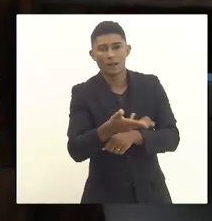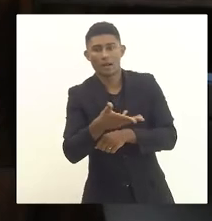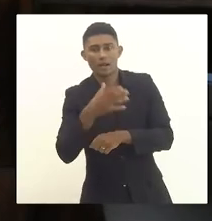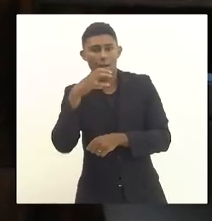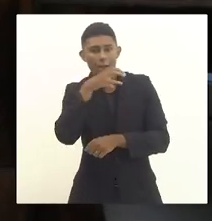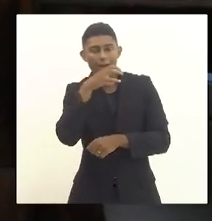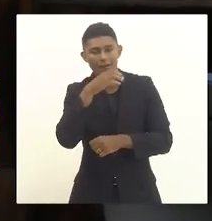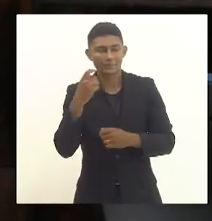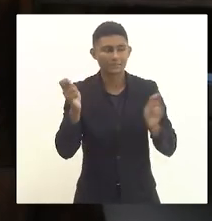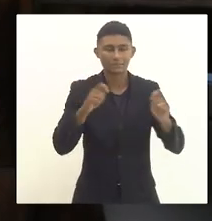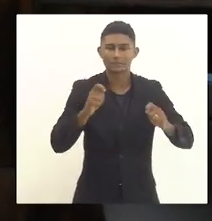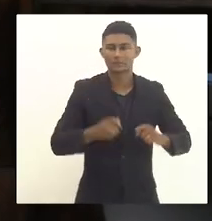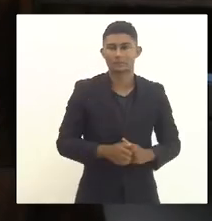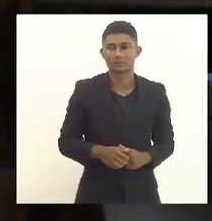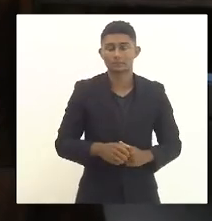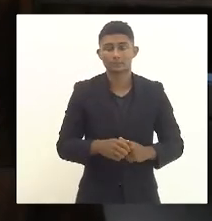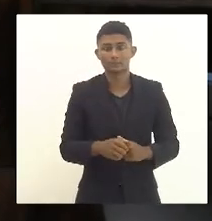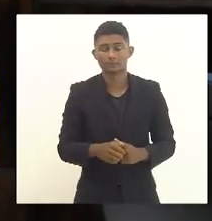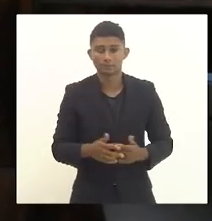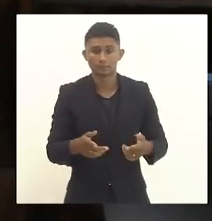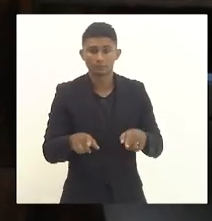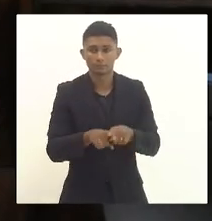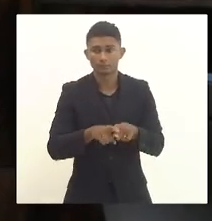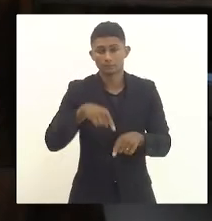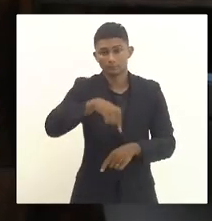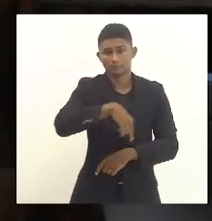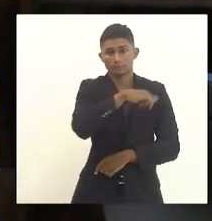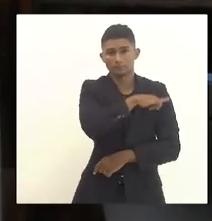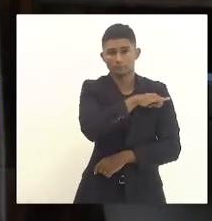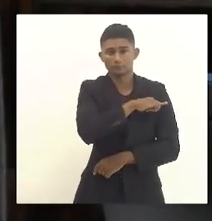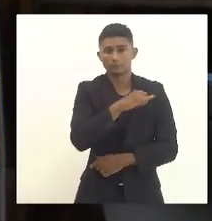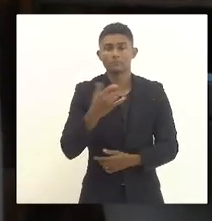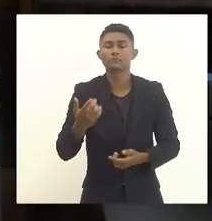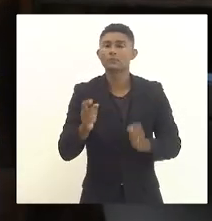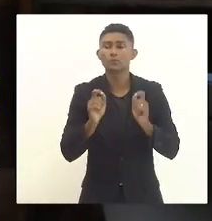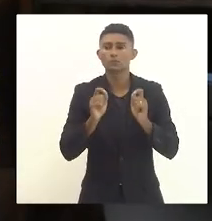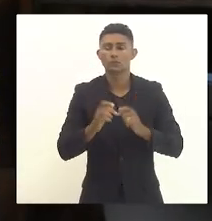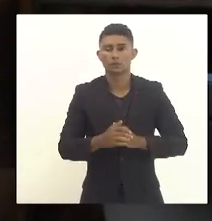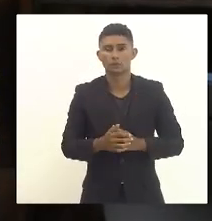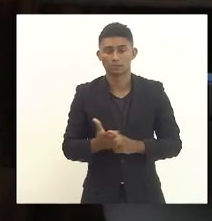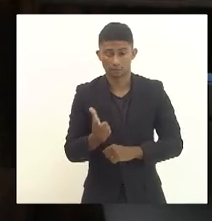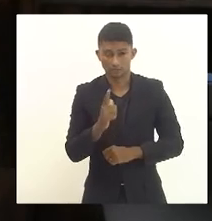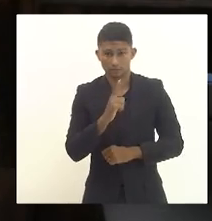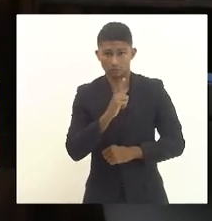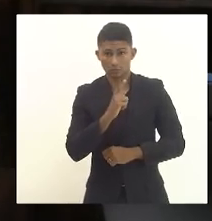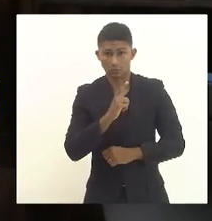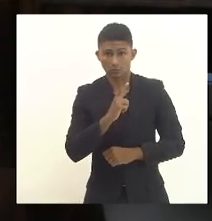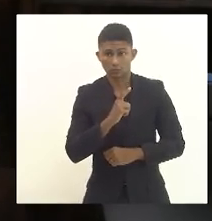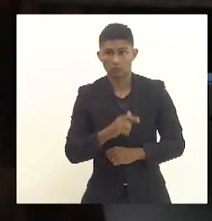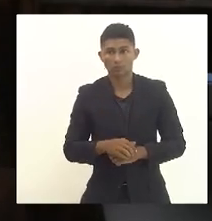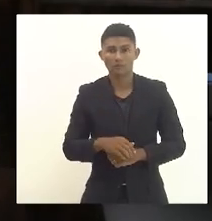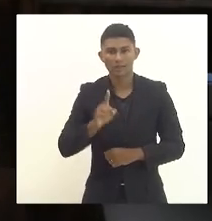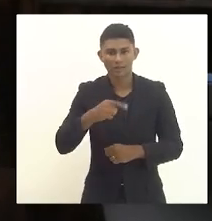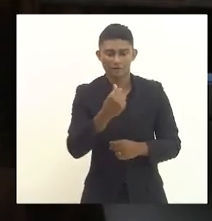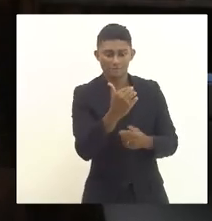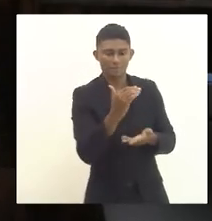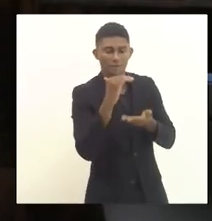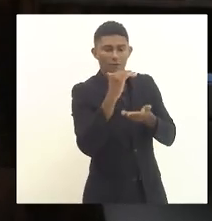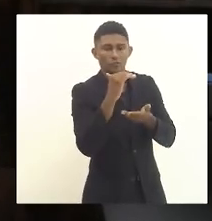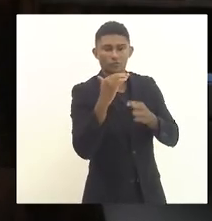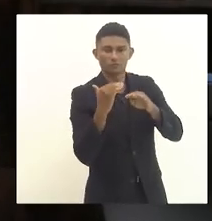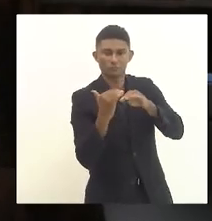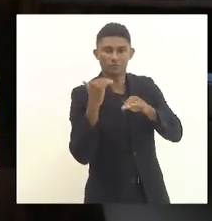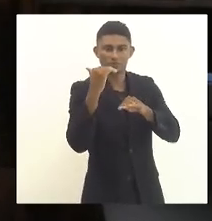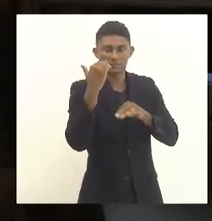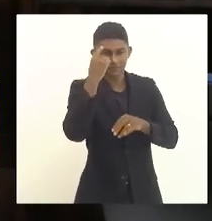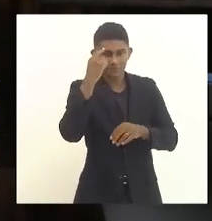esse fenômeno. E aqui, especificamente no estado do Rio de Janeiro, tem ainda a questão do fundo soberano, né? Então, eu acho